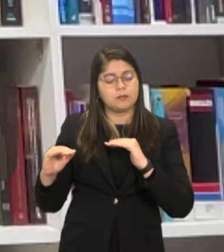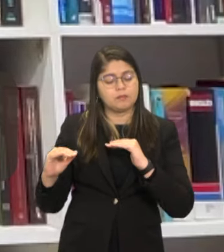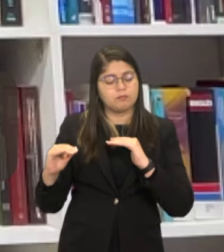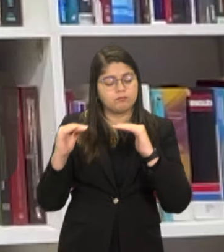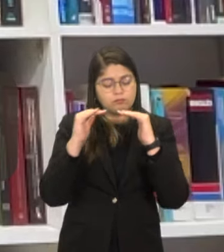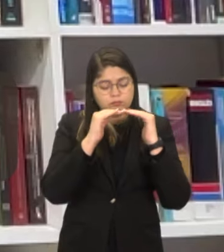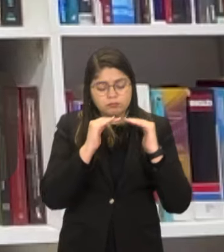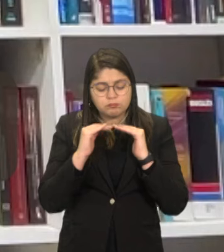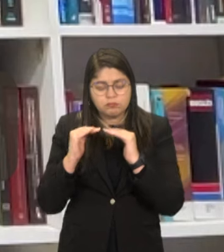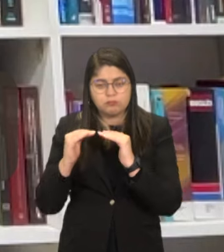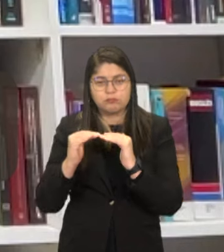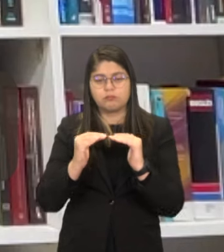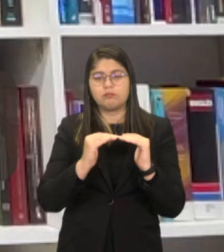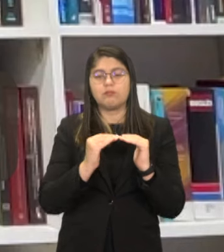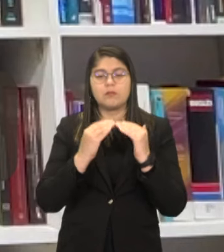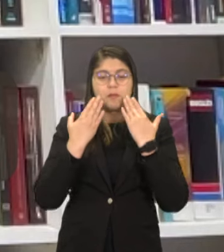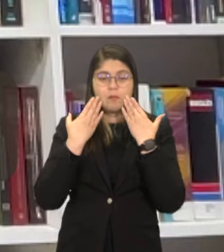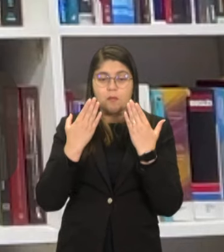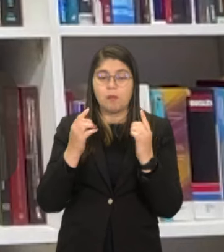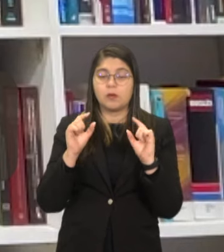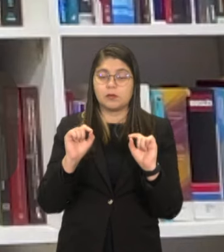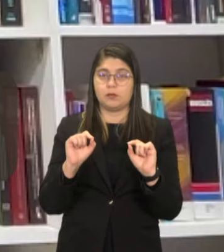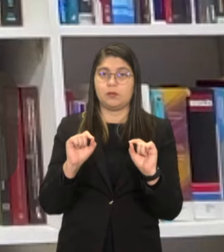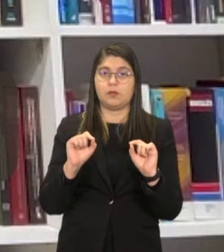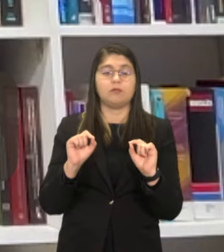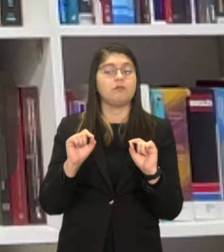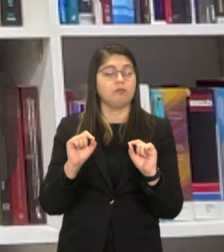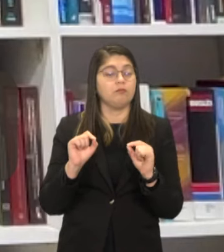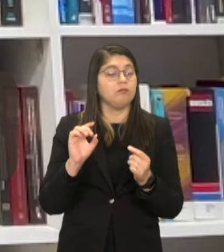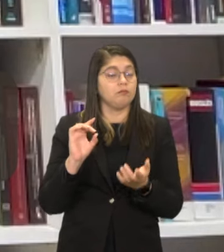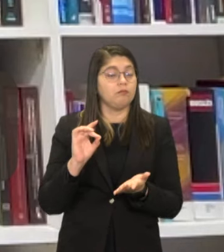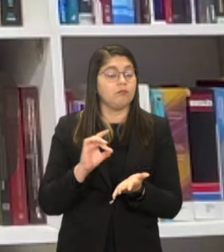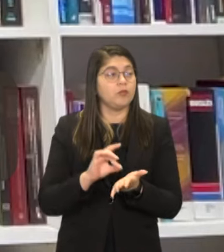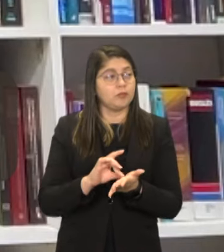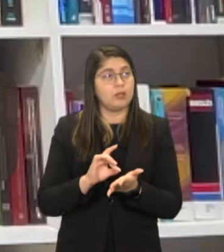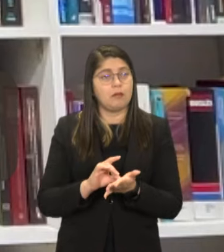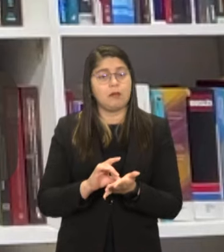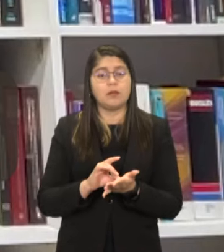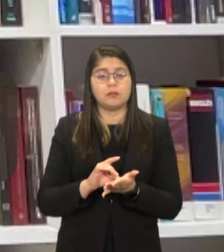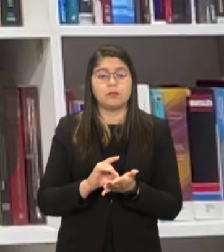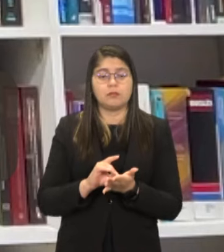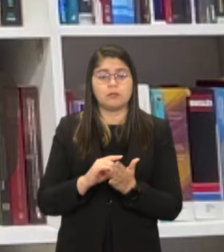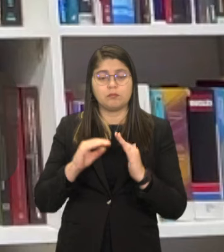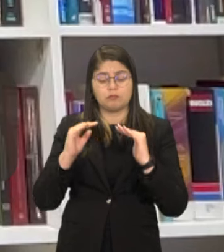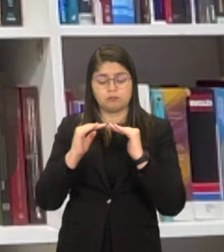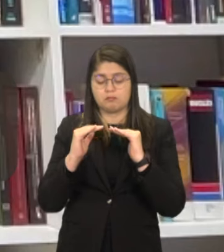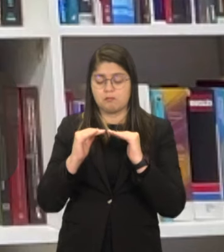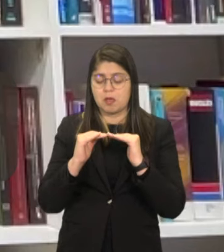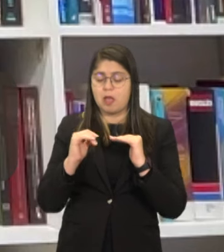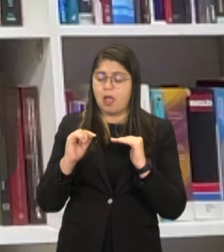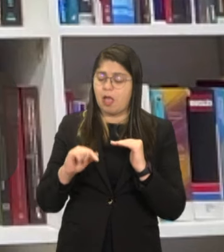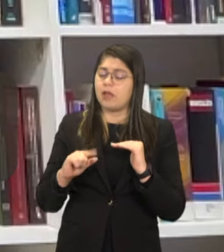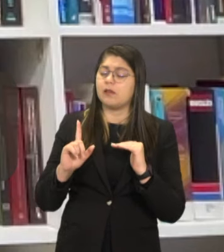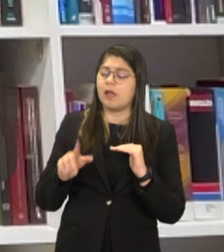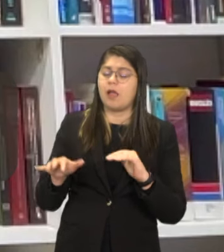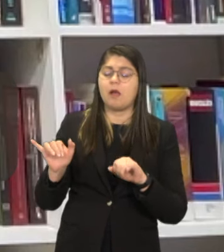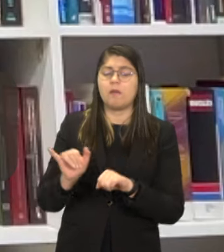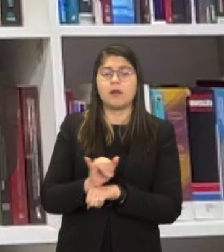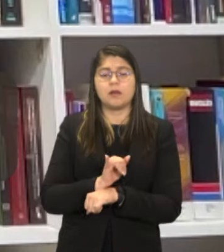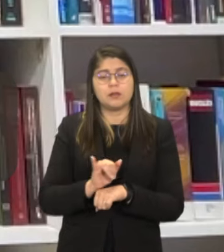partes, ele revela que realmente a consensualidade é um dos grandes instrumentos para que